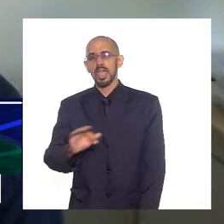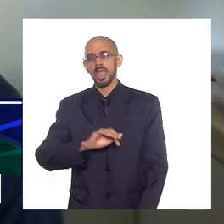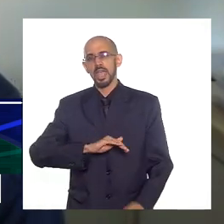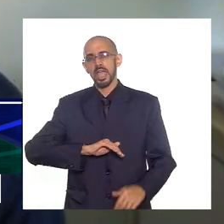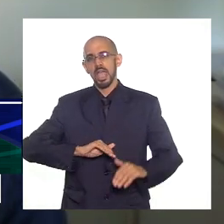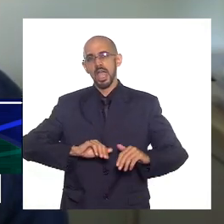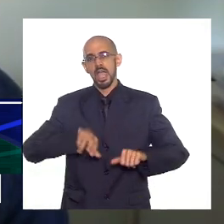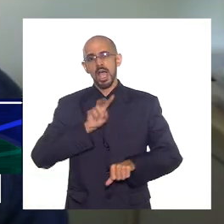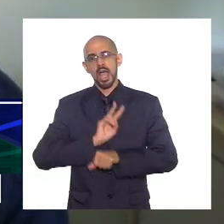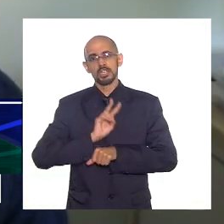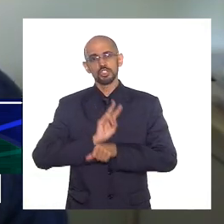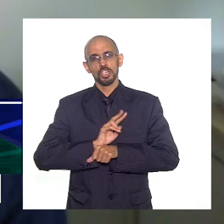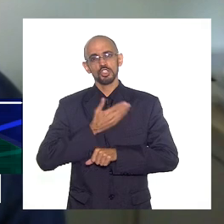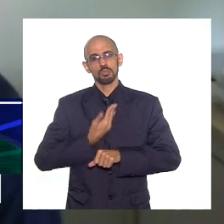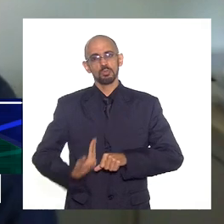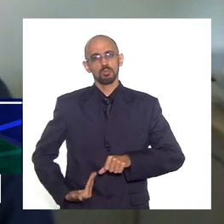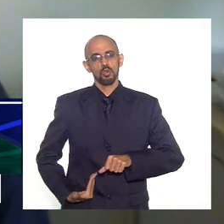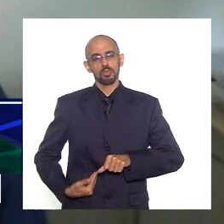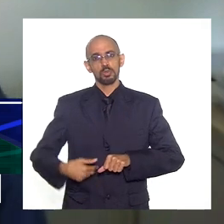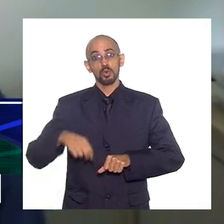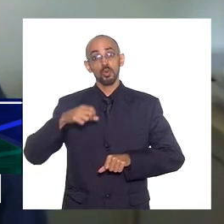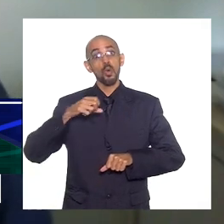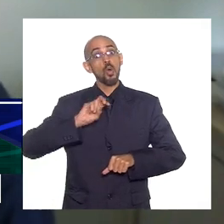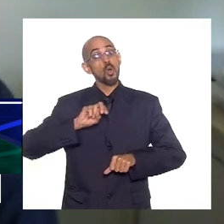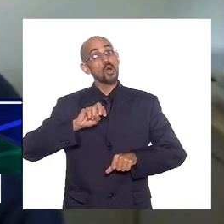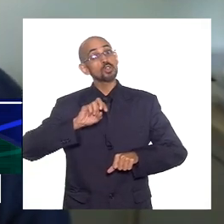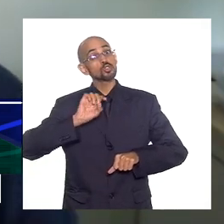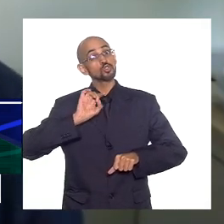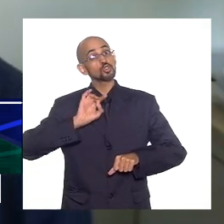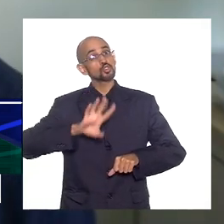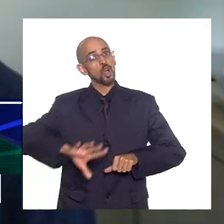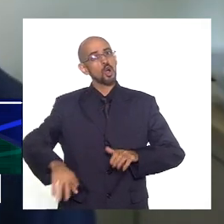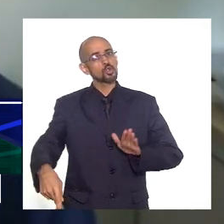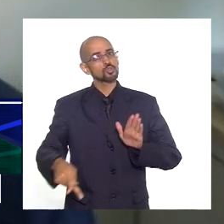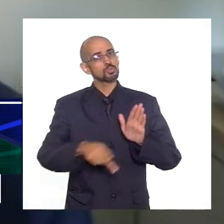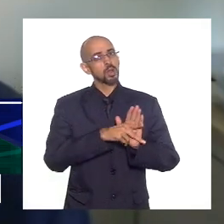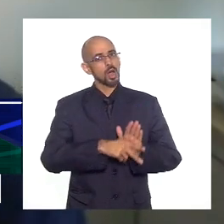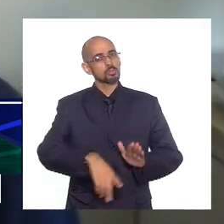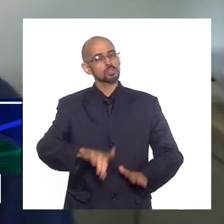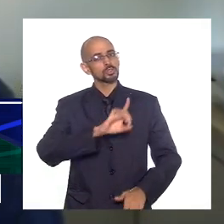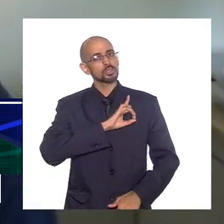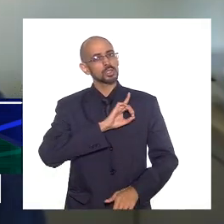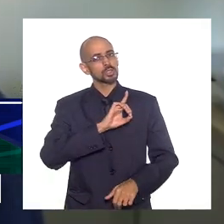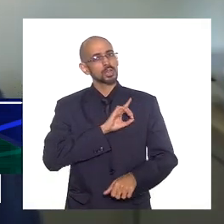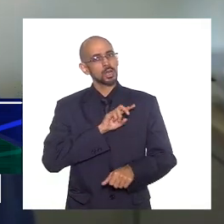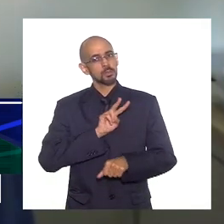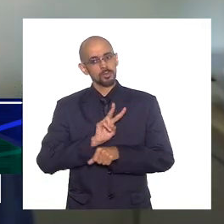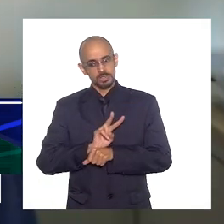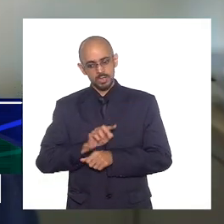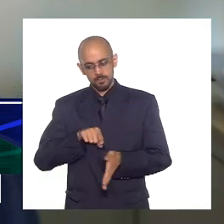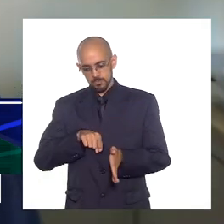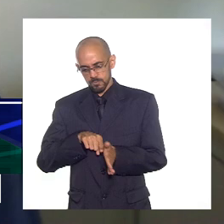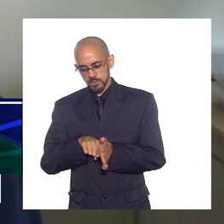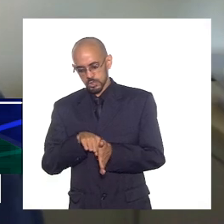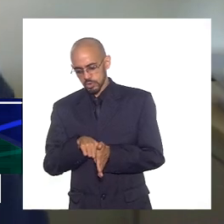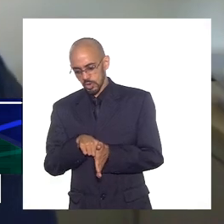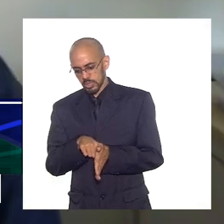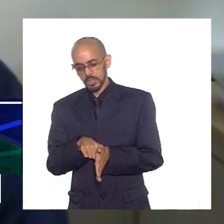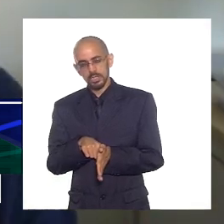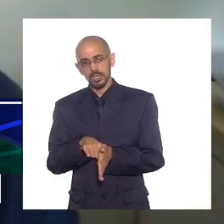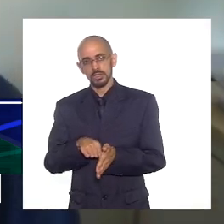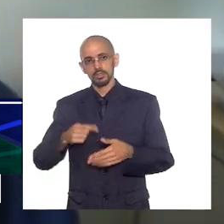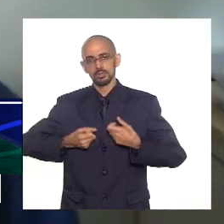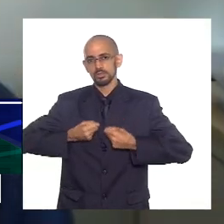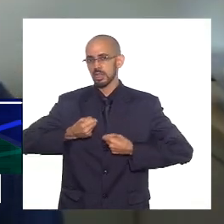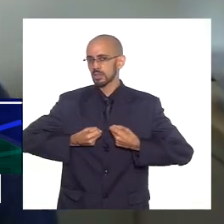público, a não ser os do Detran, para fazer vistoria veicular. Não